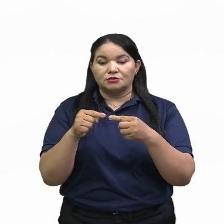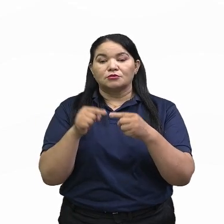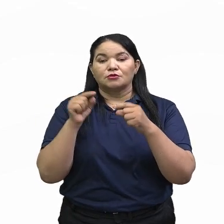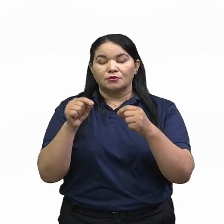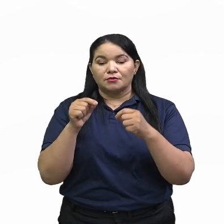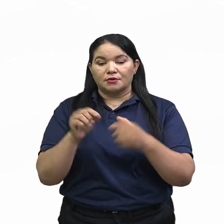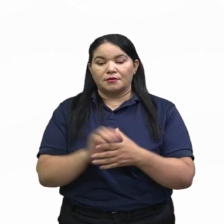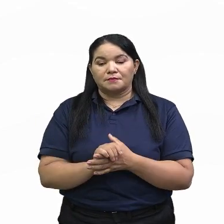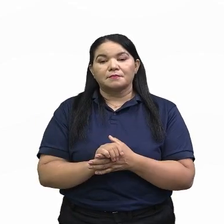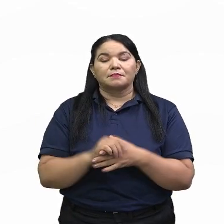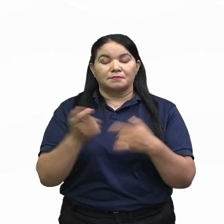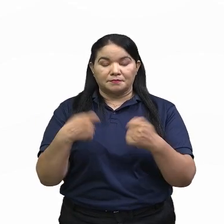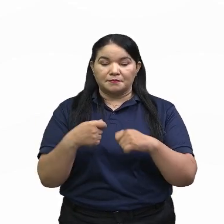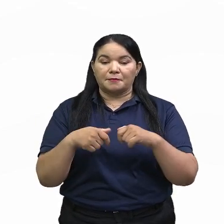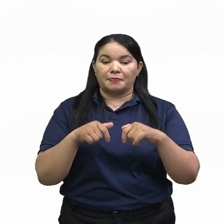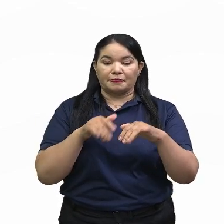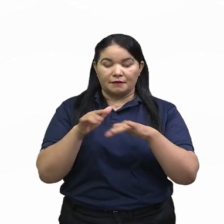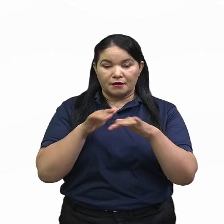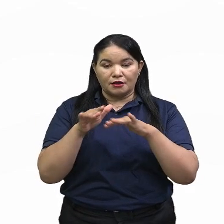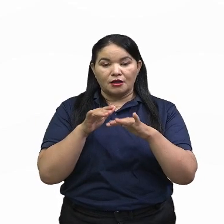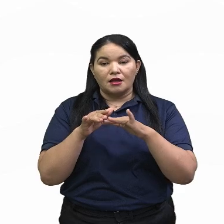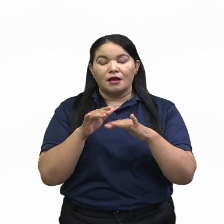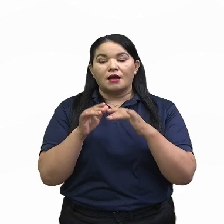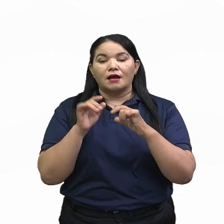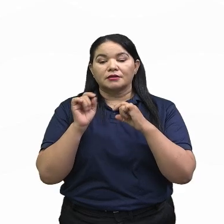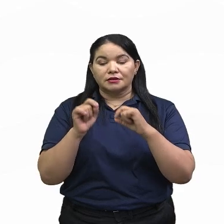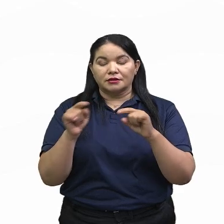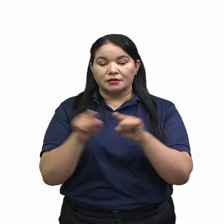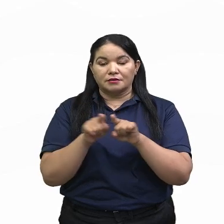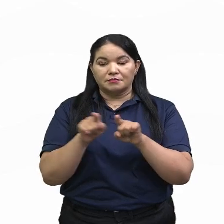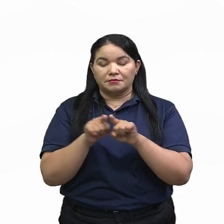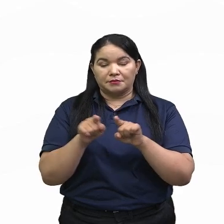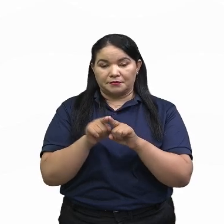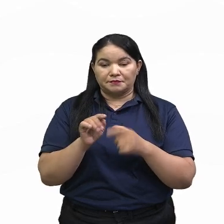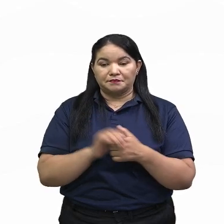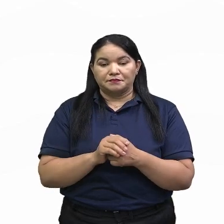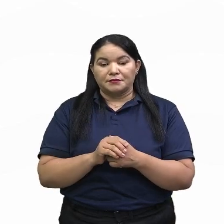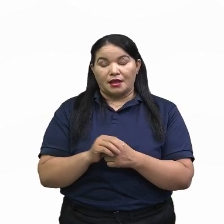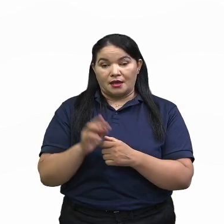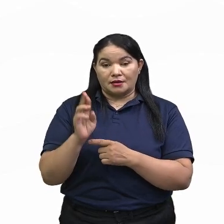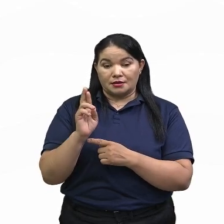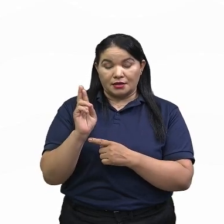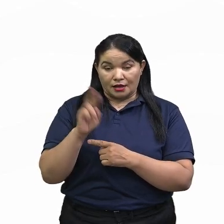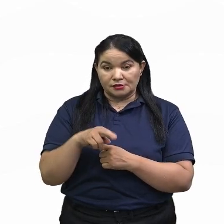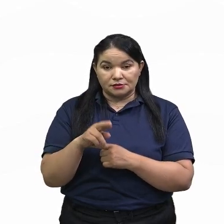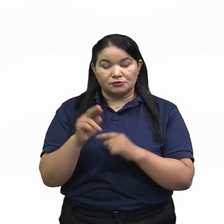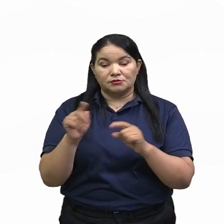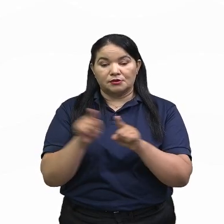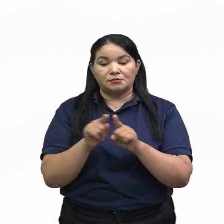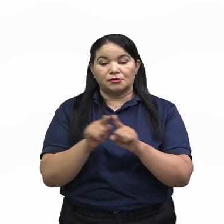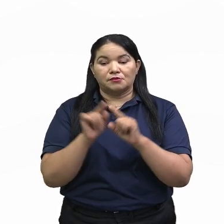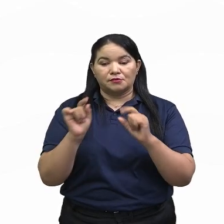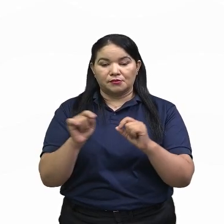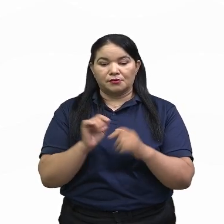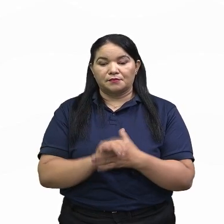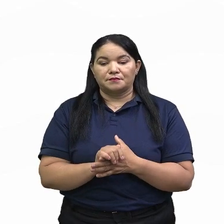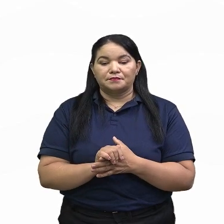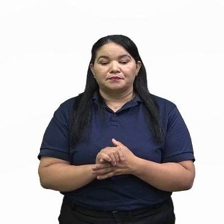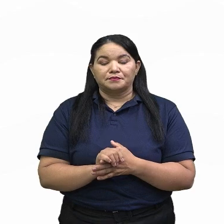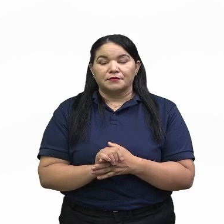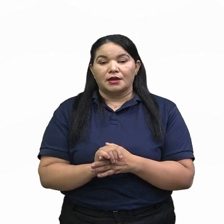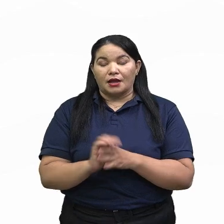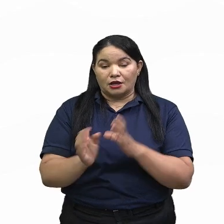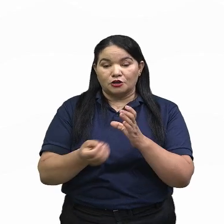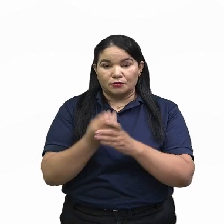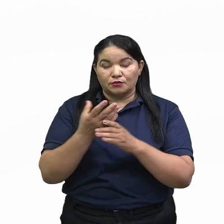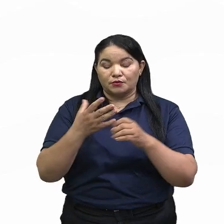por este tipo de reação. Aí, dessa forma, esses núcleos físseis podem se quebrar, originando